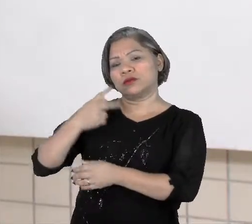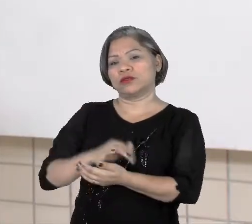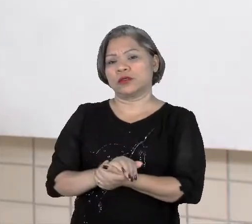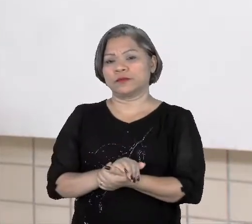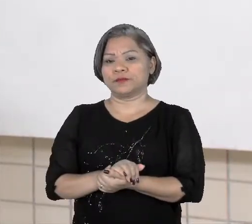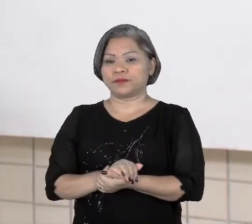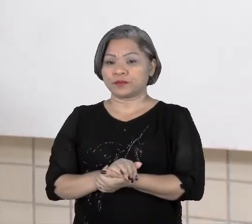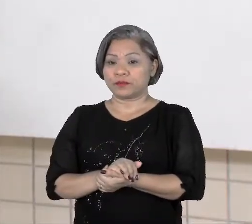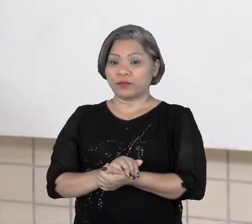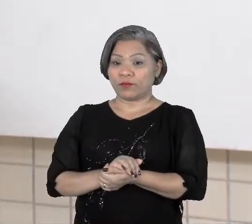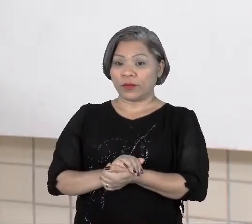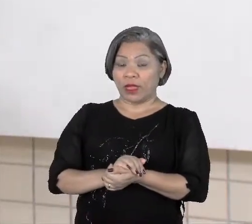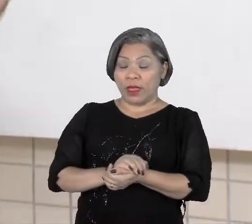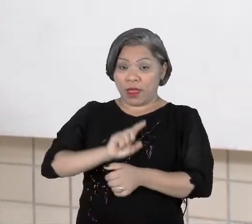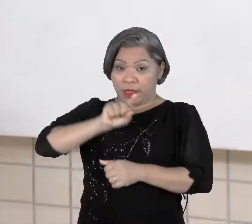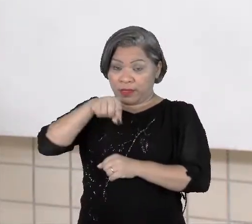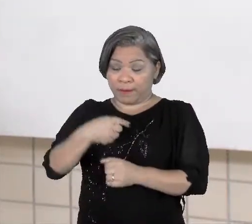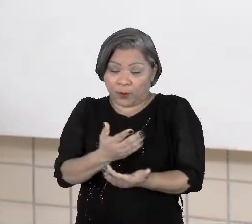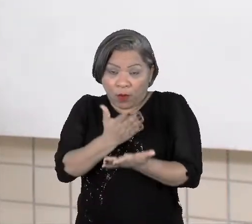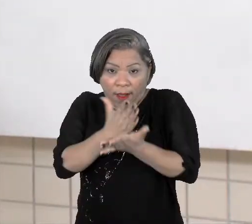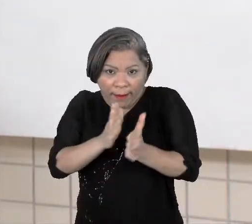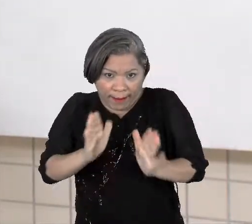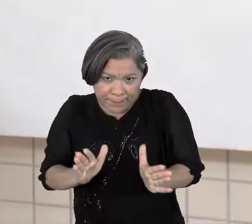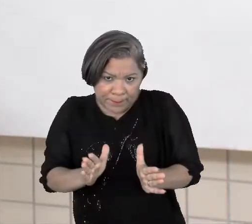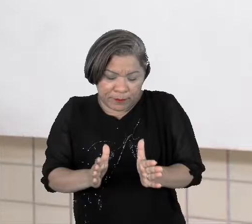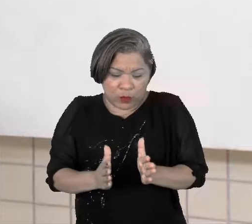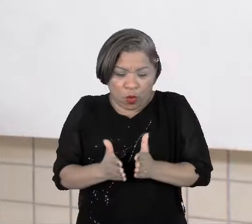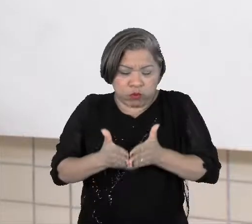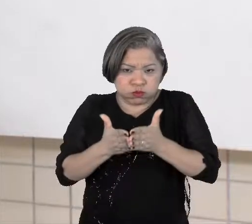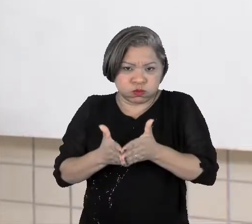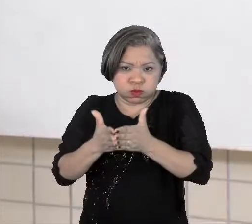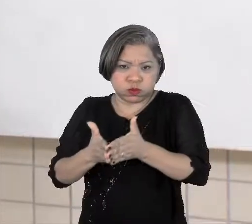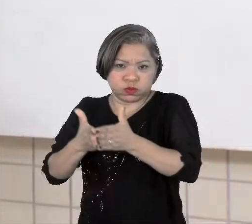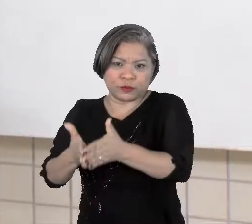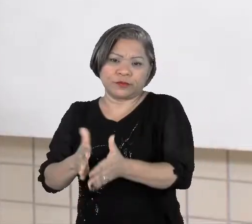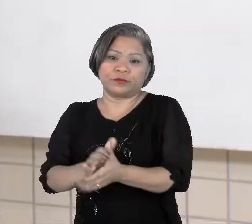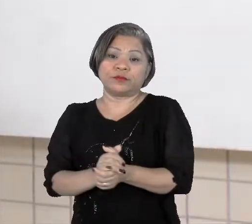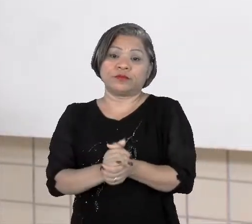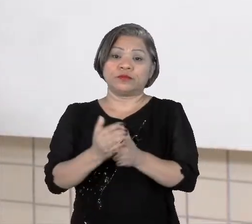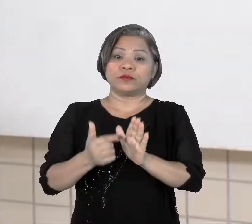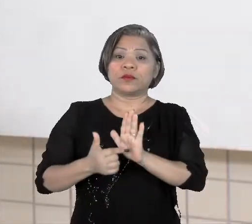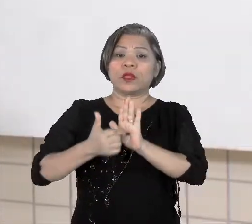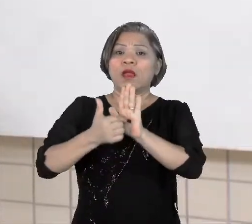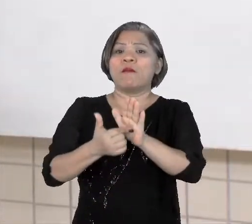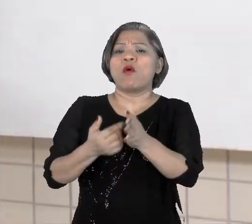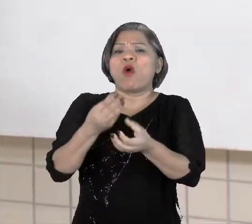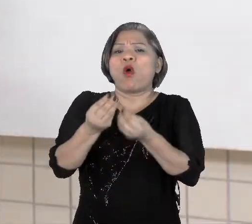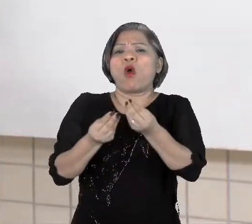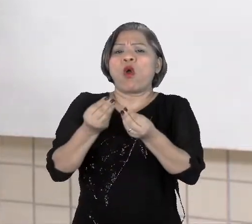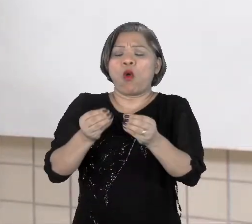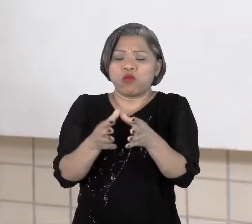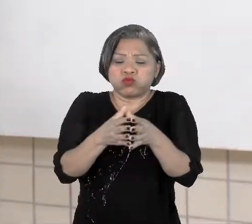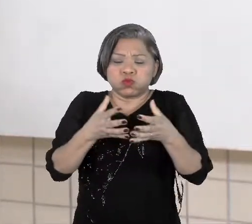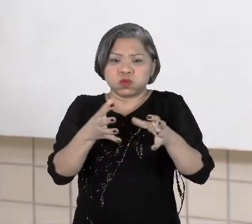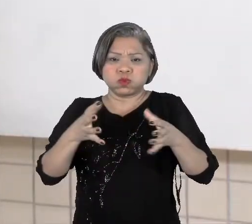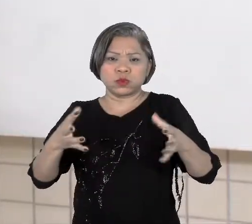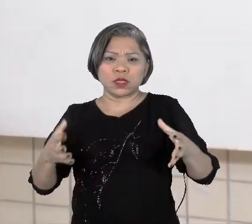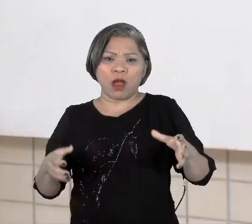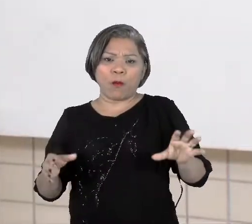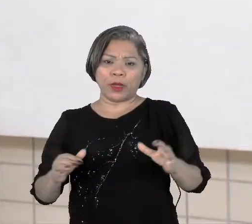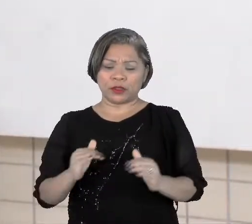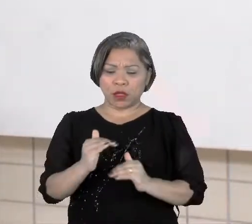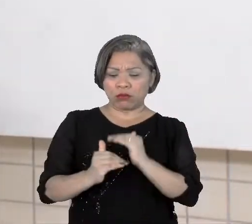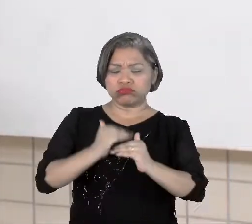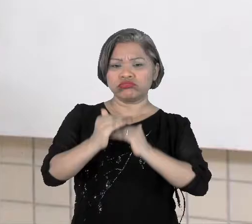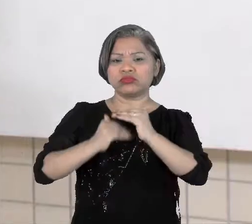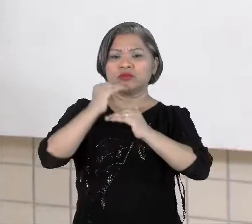a navegação ela foi responsável por aumentar o fluxo da economia daquela região. Ou seja, então